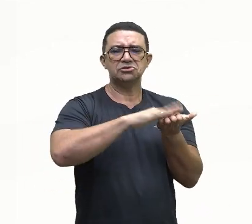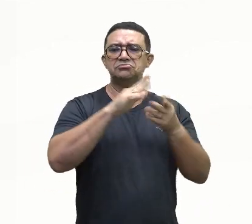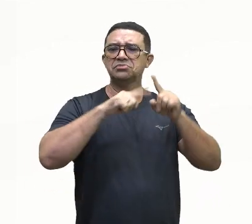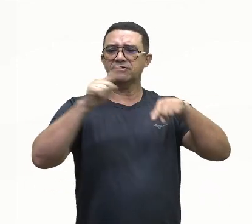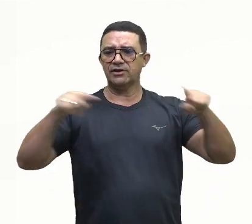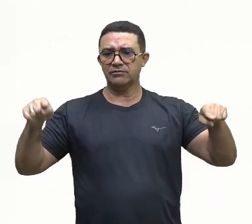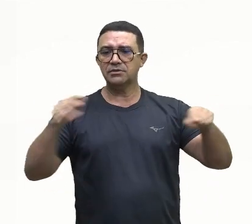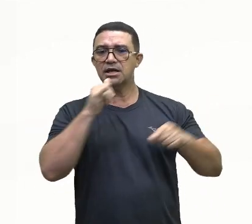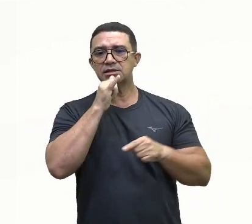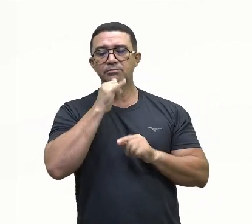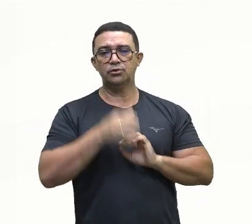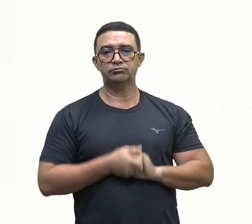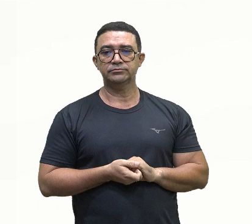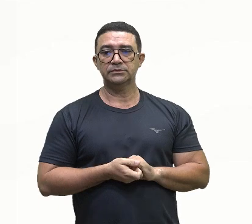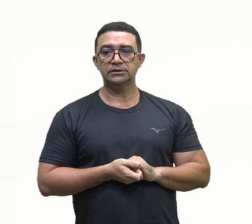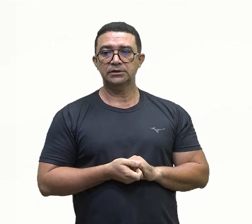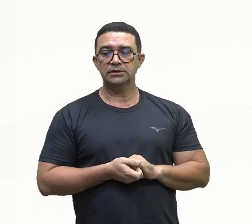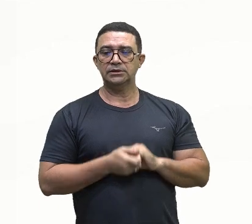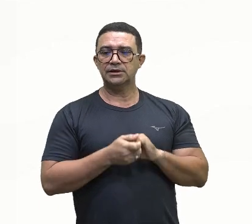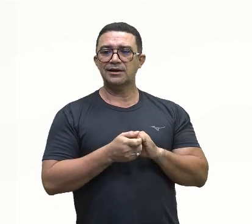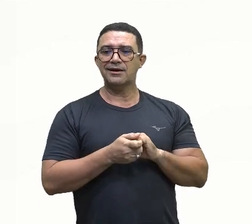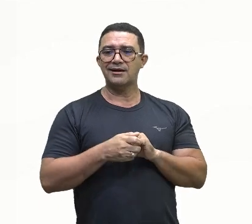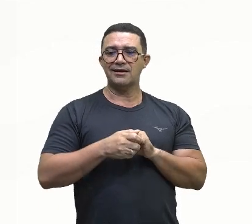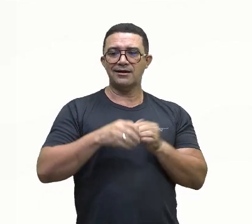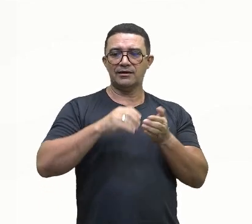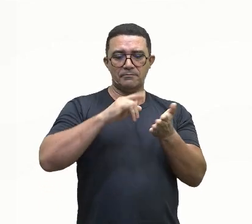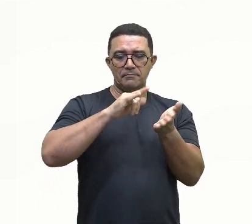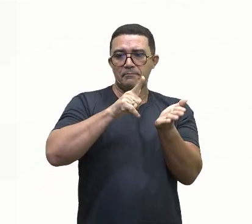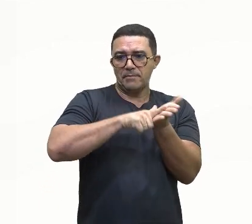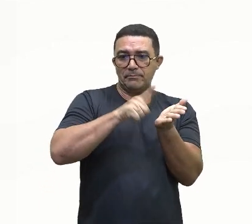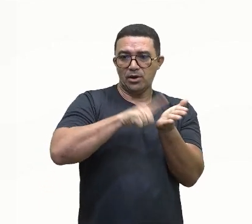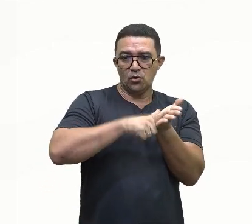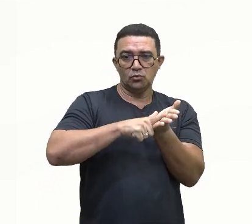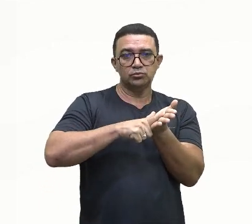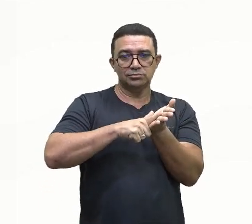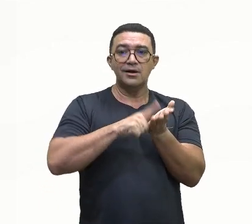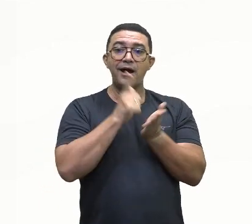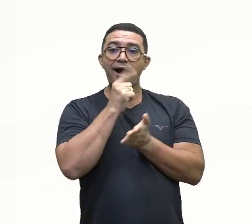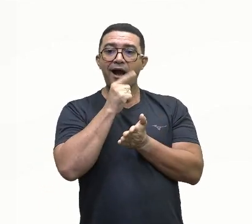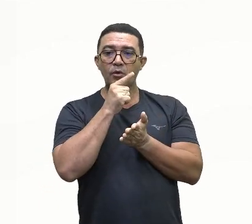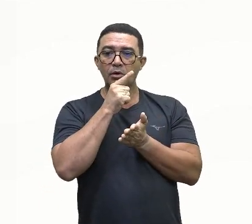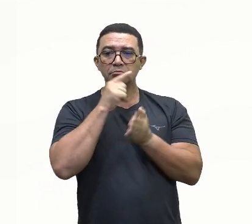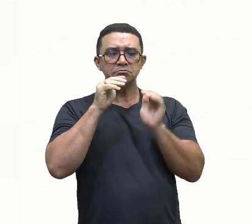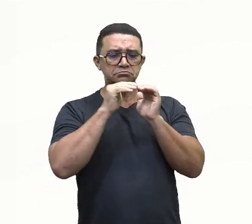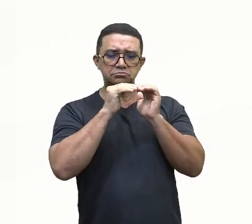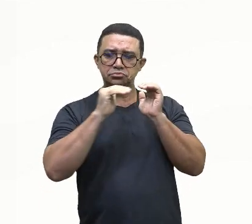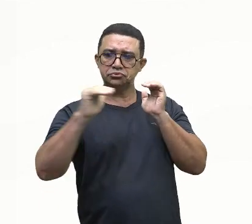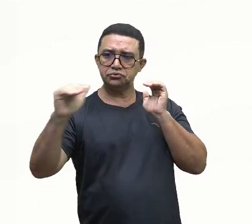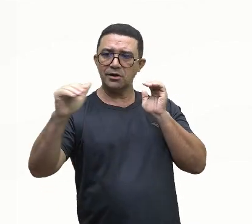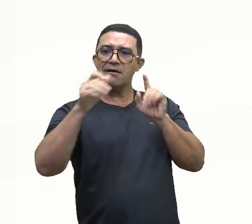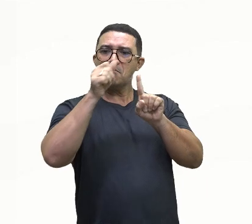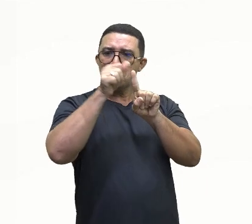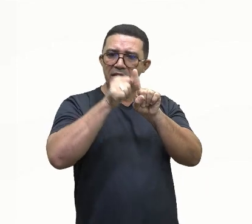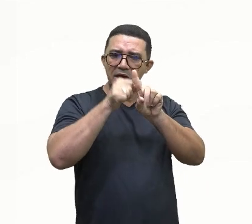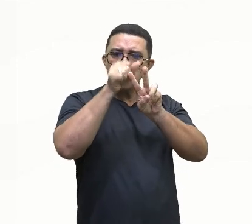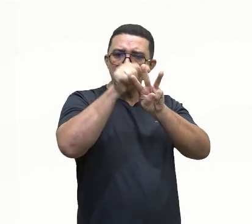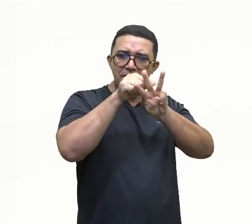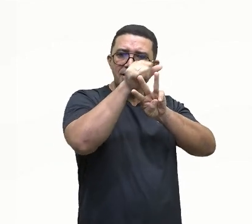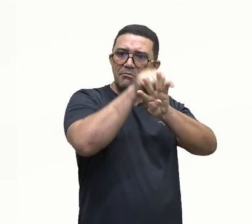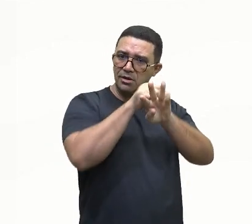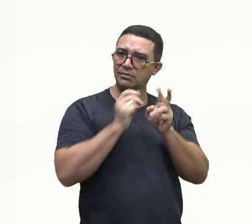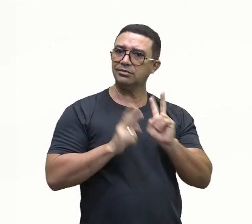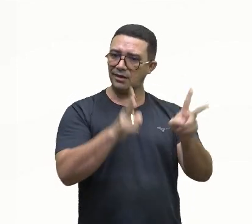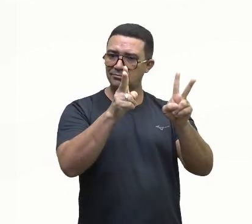uma despesa fixa, que é a conta de água. Você provavelmente paga a conta de água todo mês. Então, você